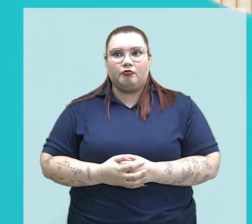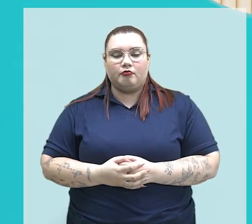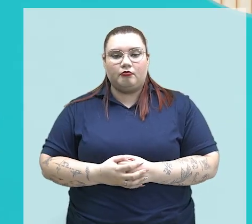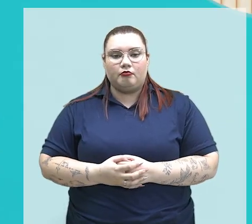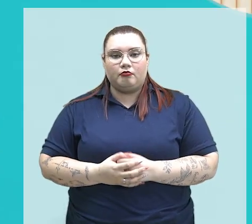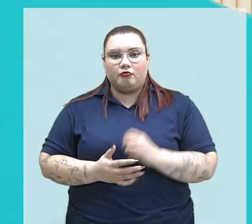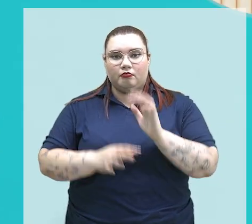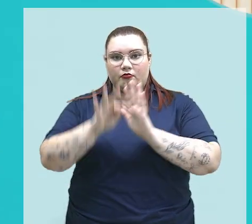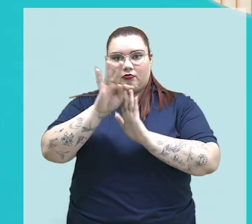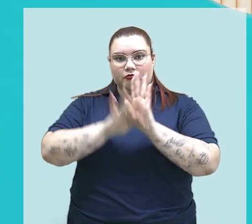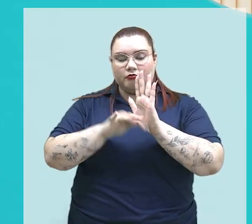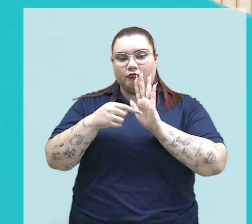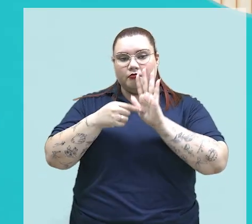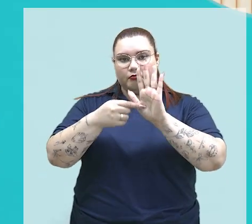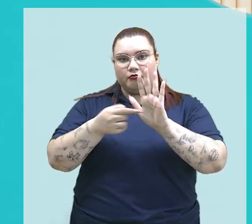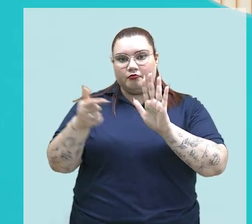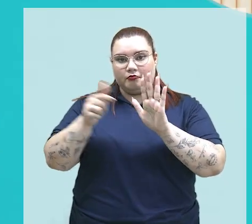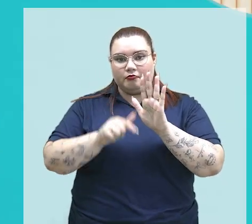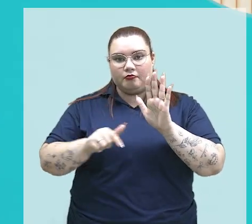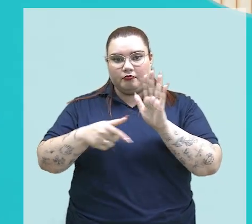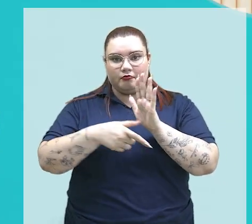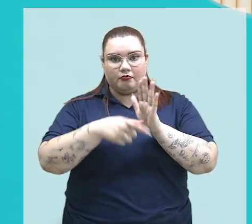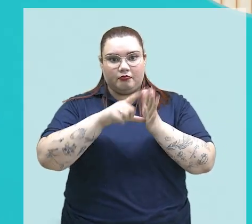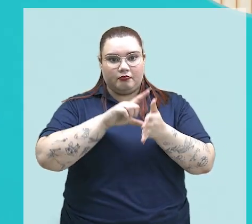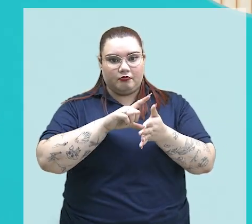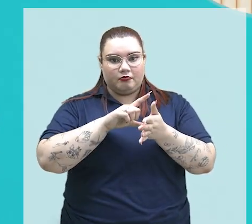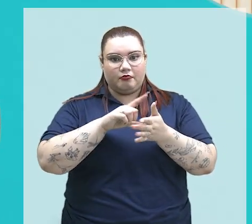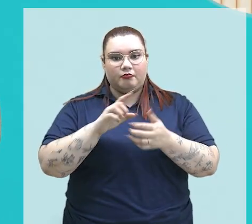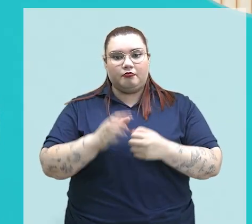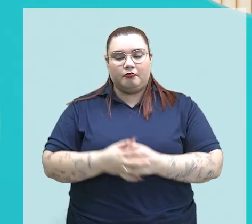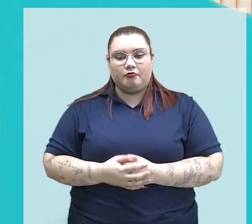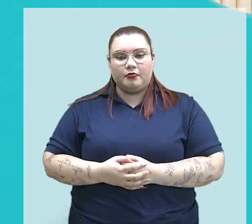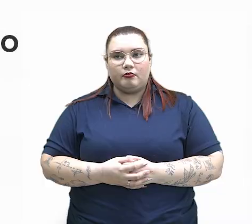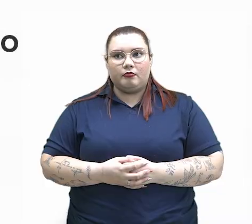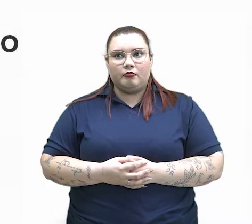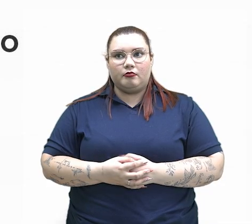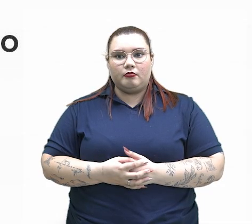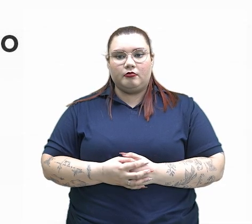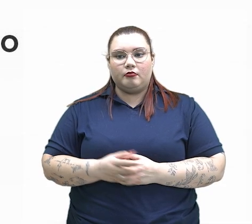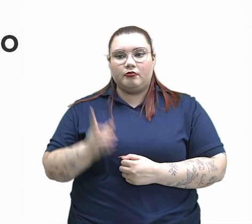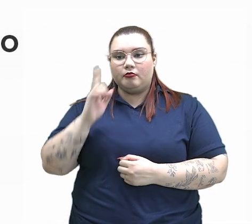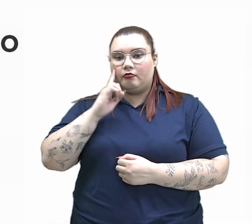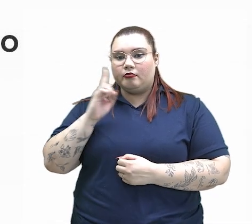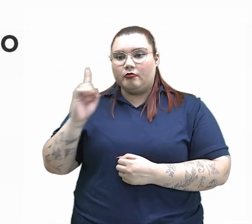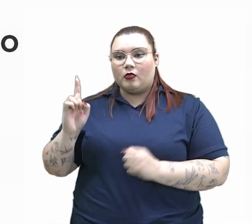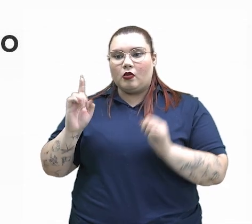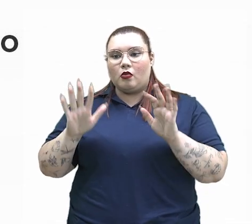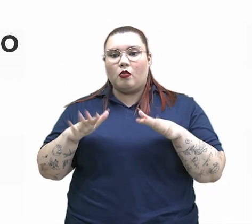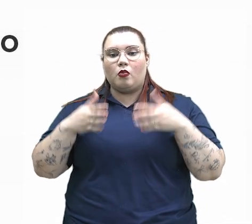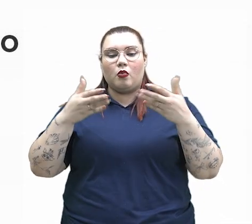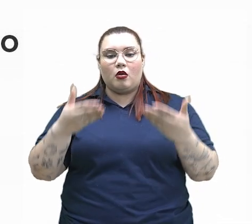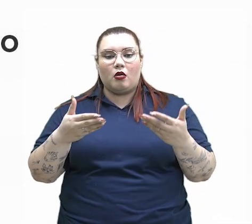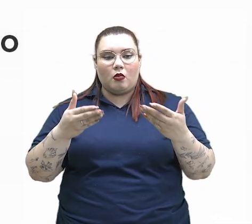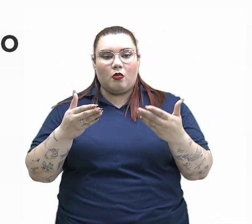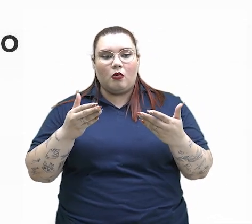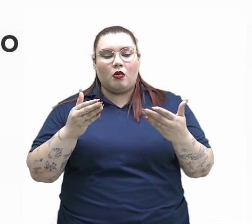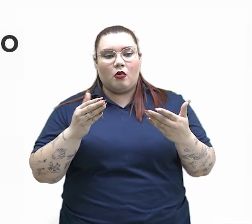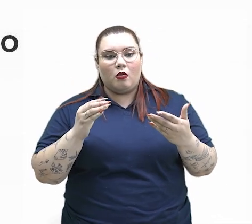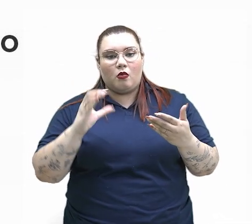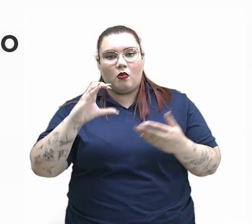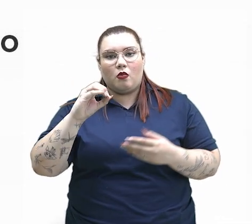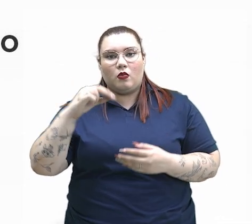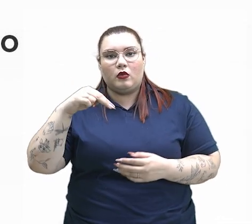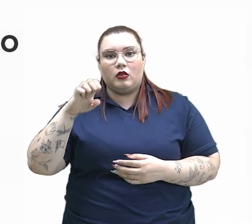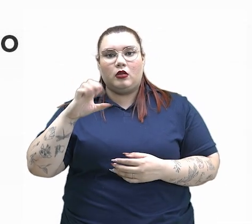nosso texto, de novo, olha só, na nossa pergunta. Olha só, qual é o conectivo de